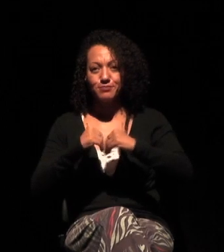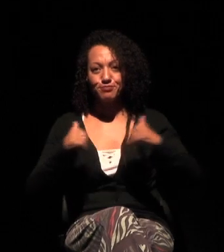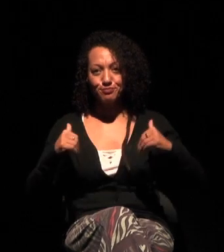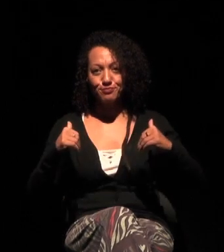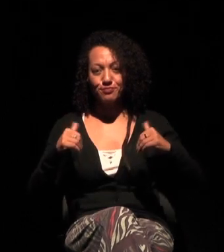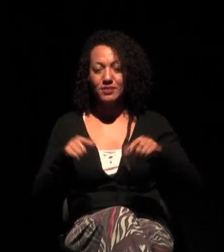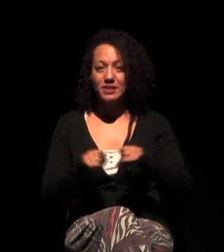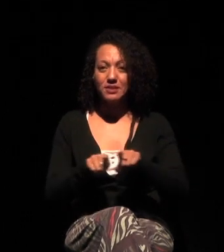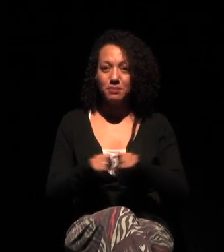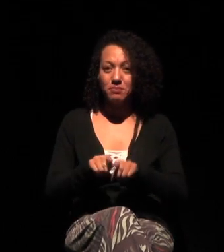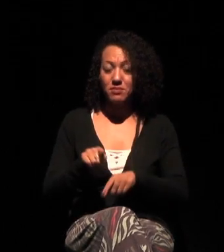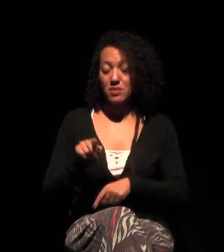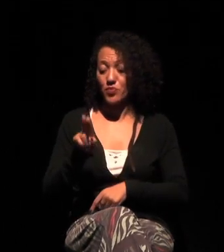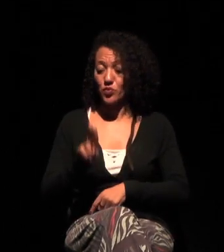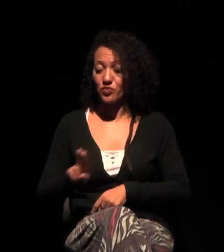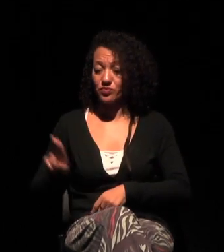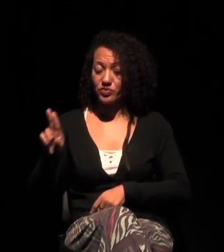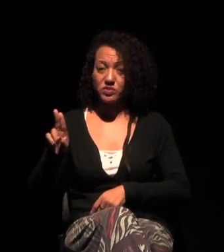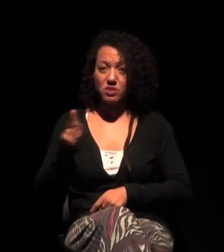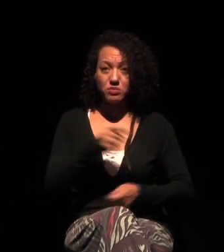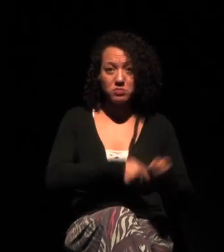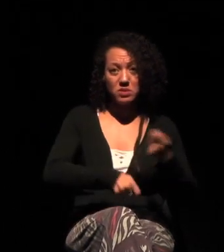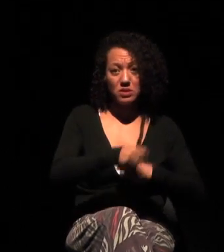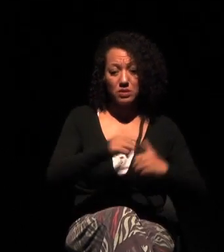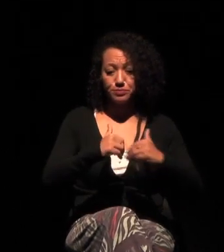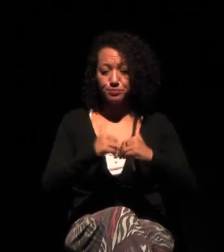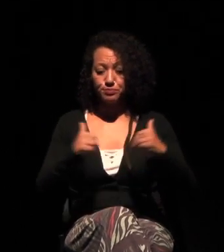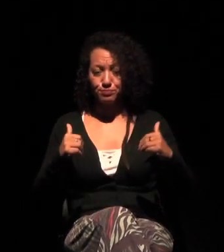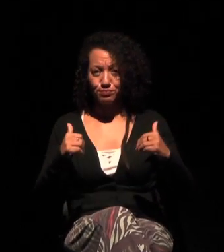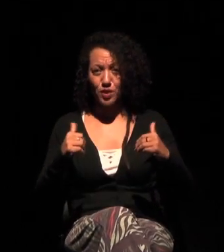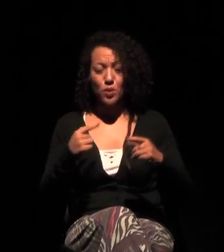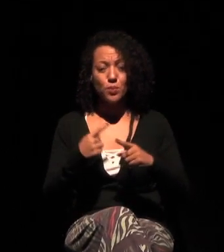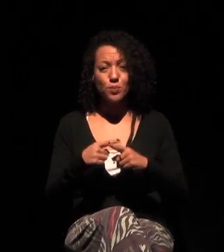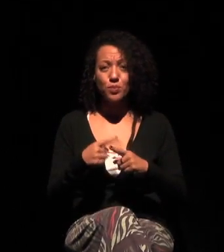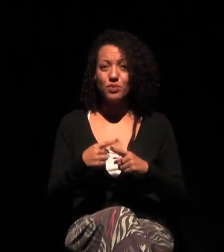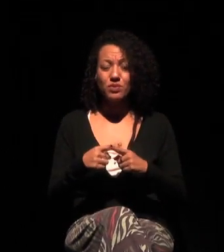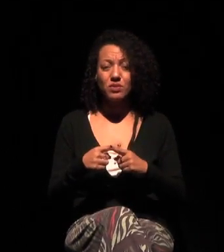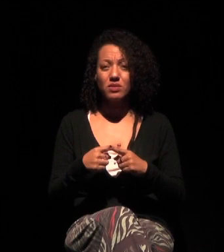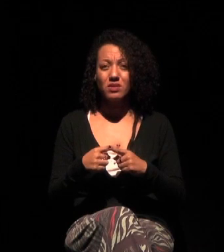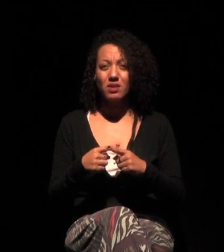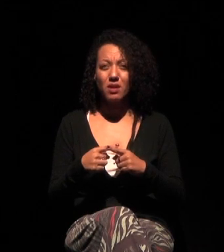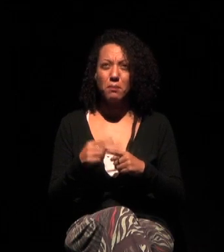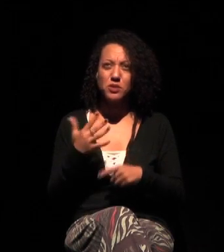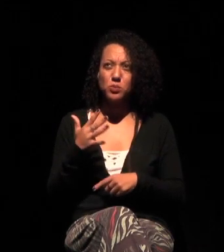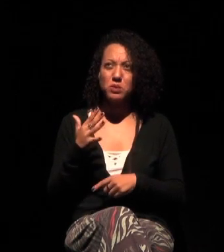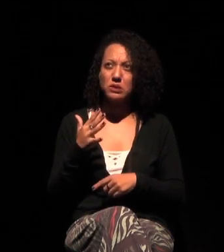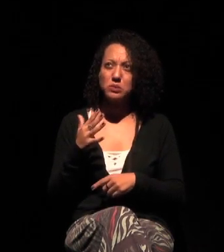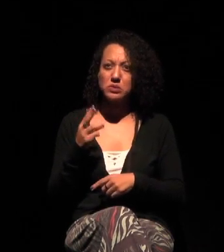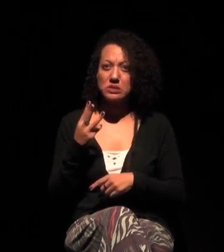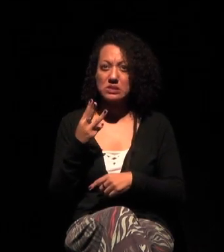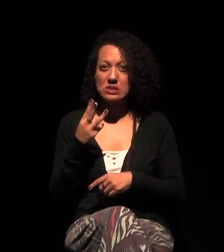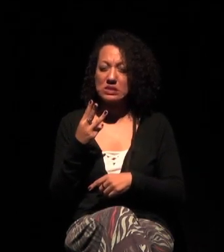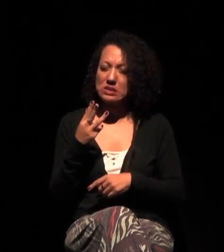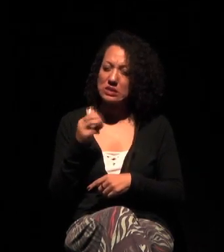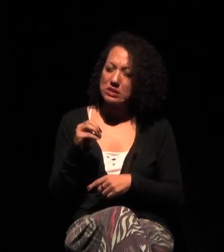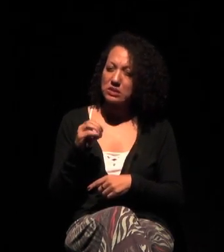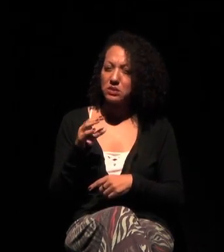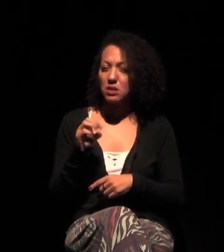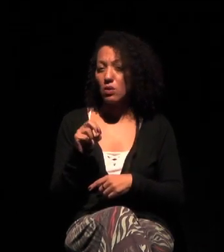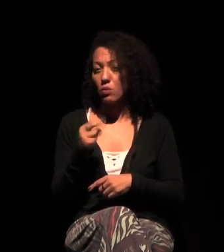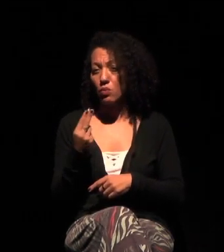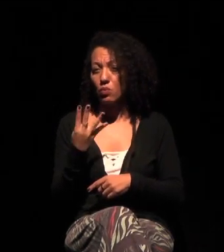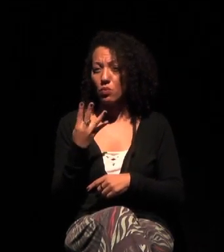universidade eo mercado ao recusar sistematicamente durante pelo menos os últimos 30 ou 40 anos